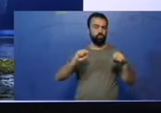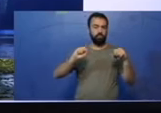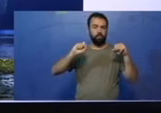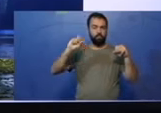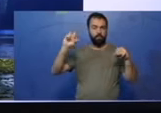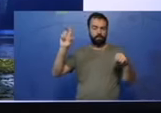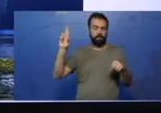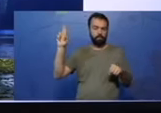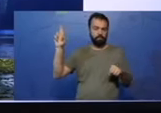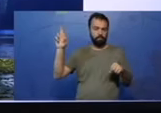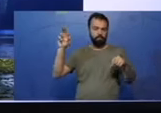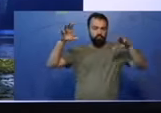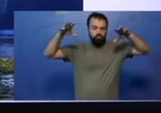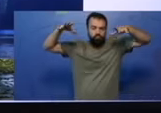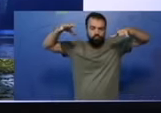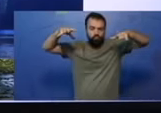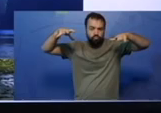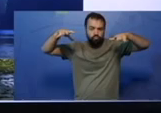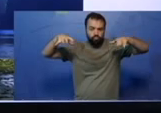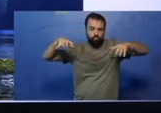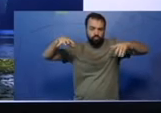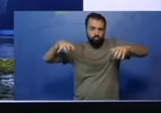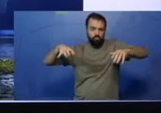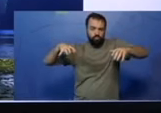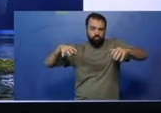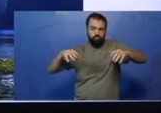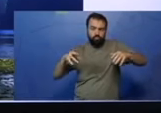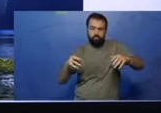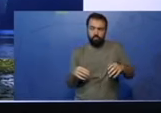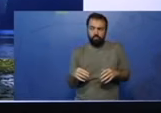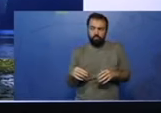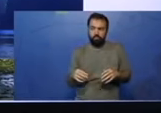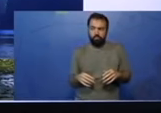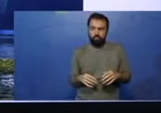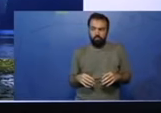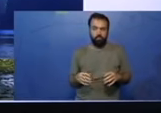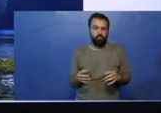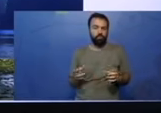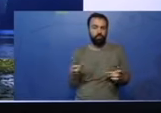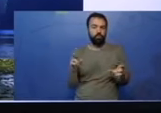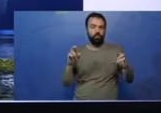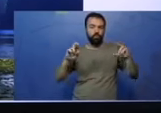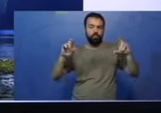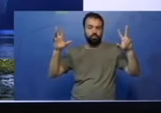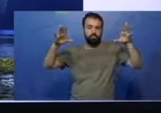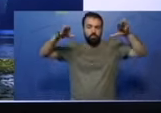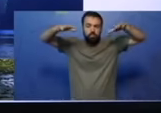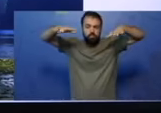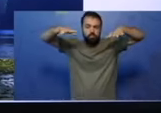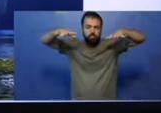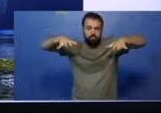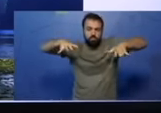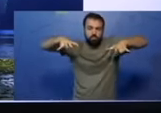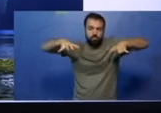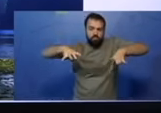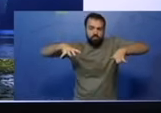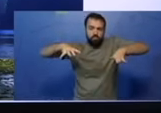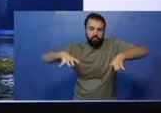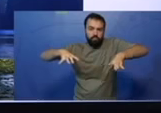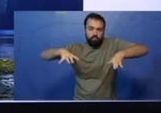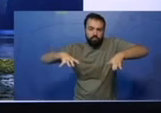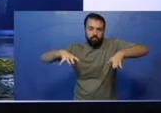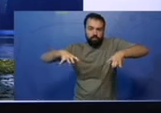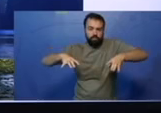o que é a pressão atmosférica. A pressão atmosférica é o peso que o ar faz sobre nós, ou seja, ele exerce